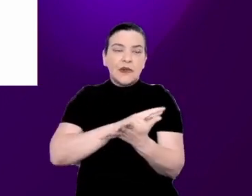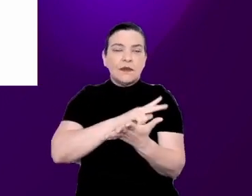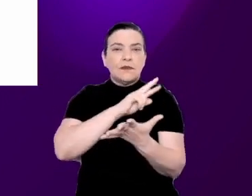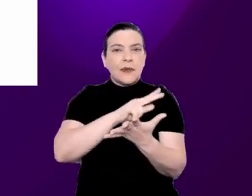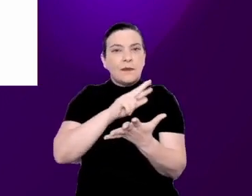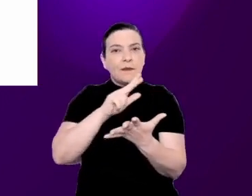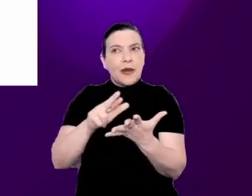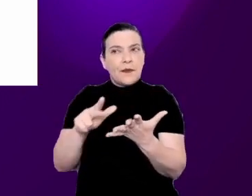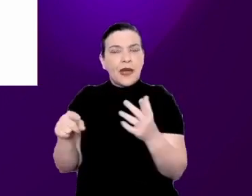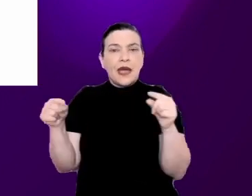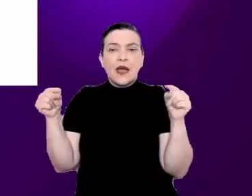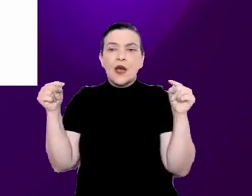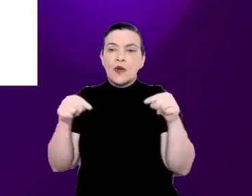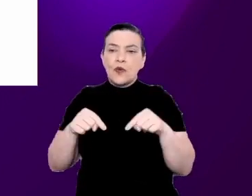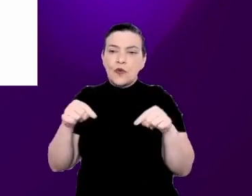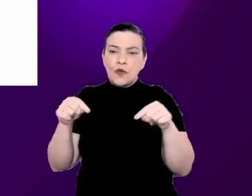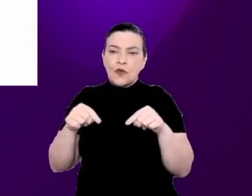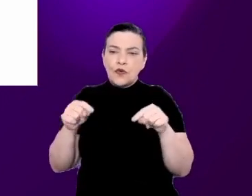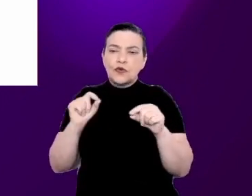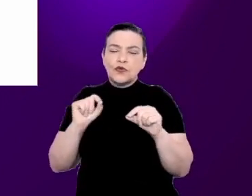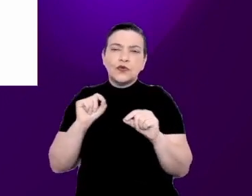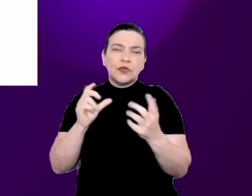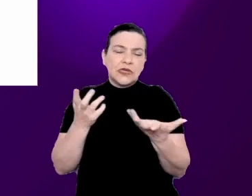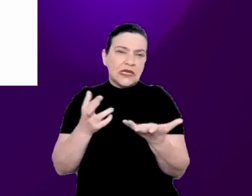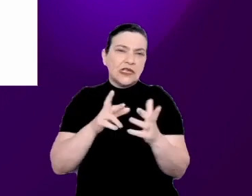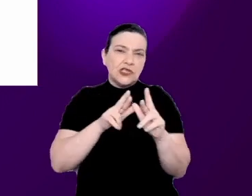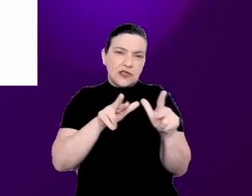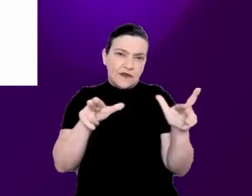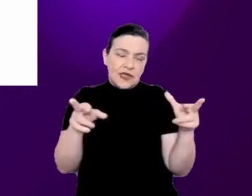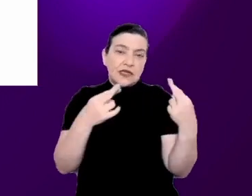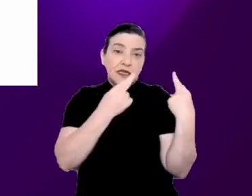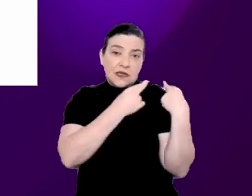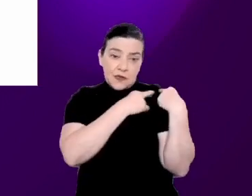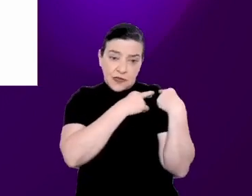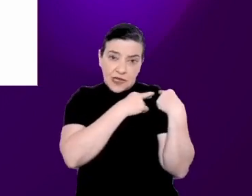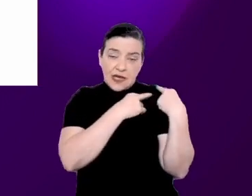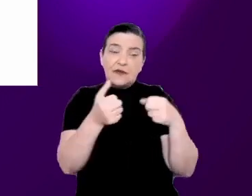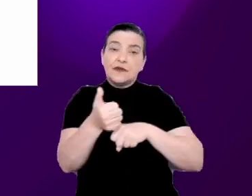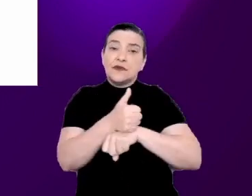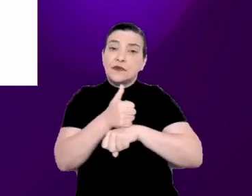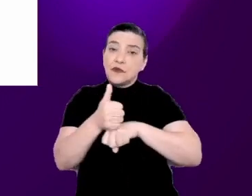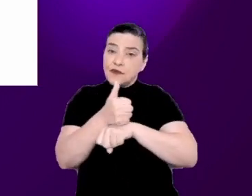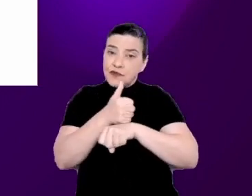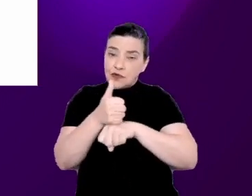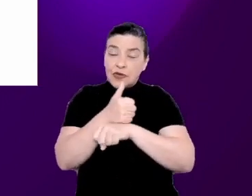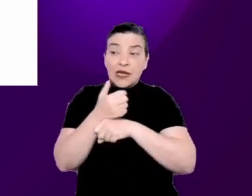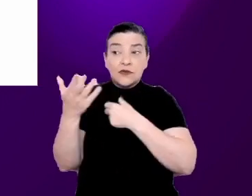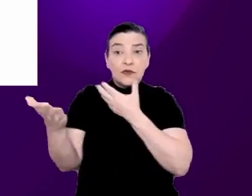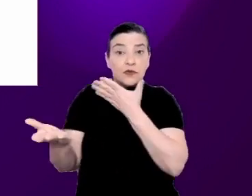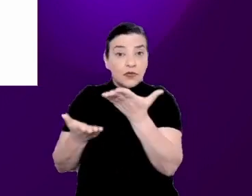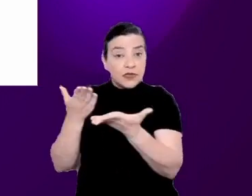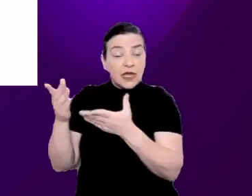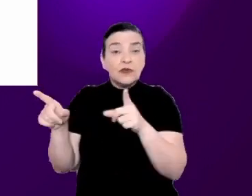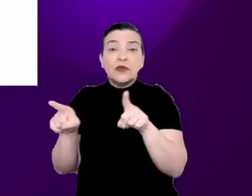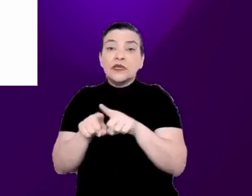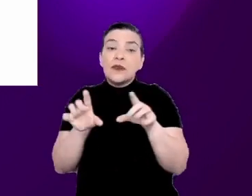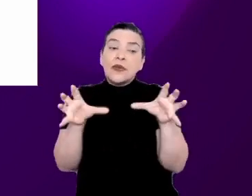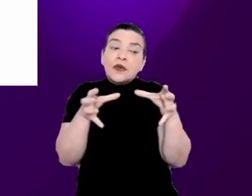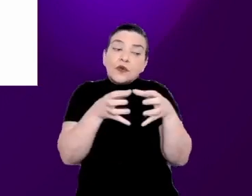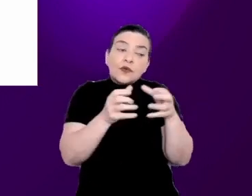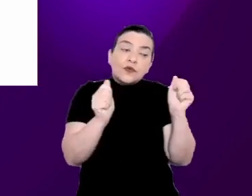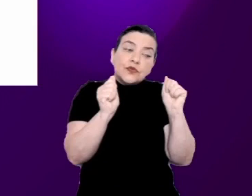compondo hoje os vários atores profissionais daquele cuidado e discutindo, por